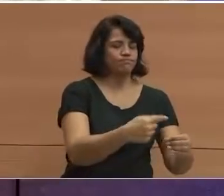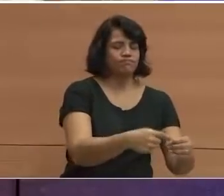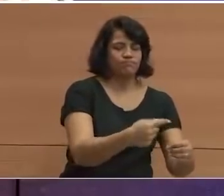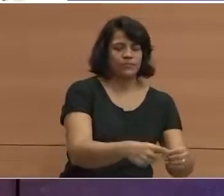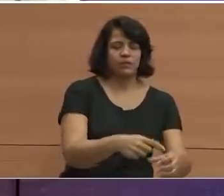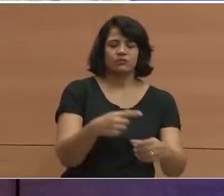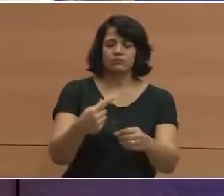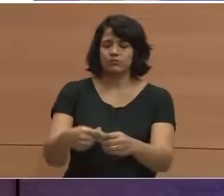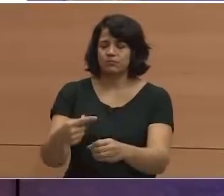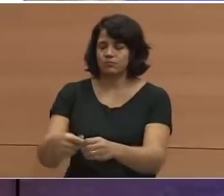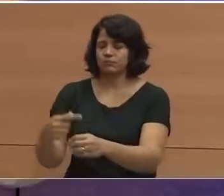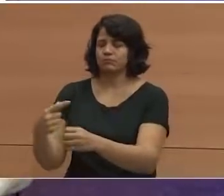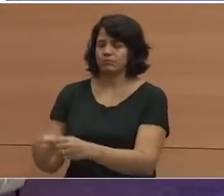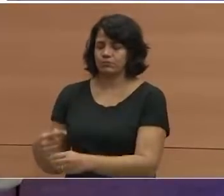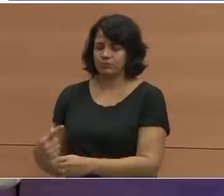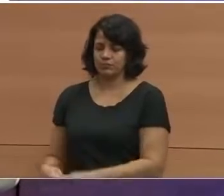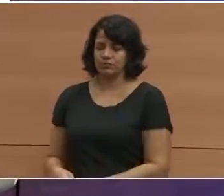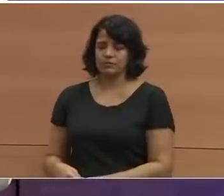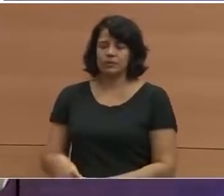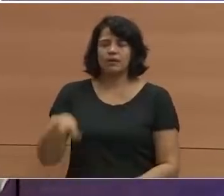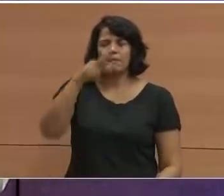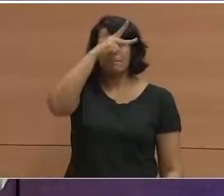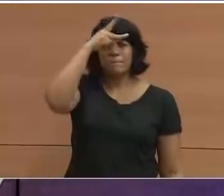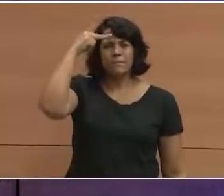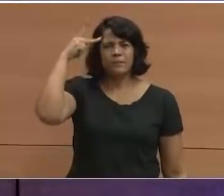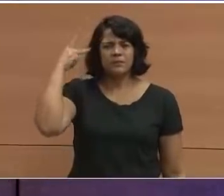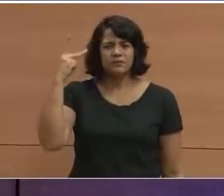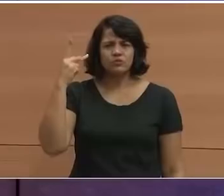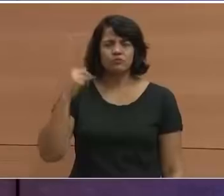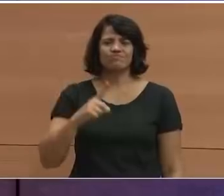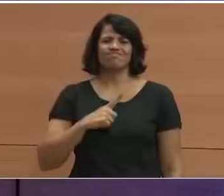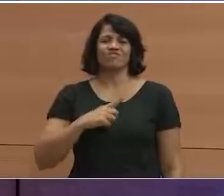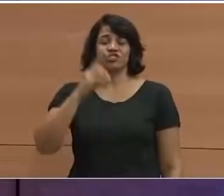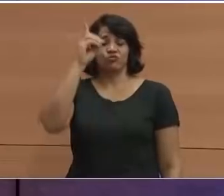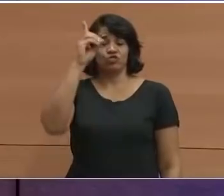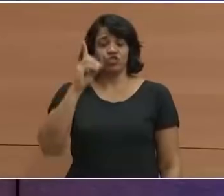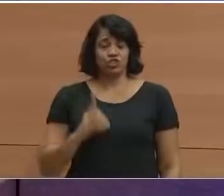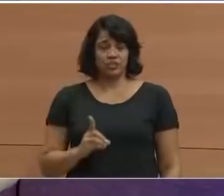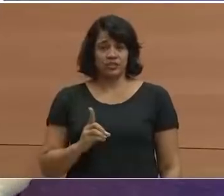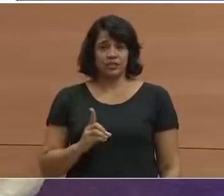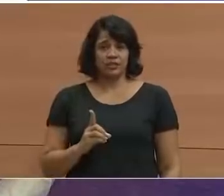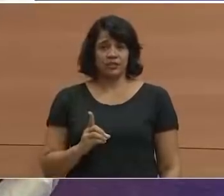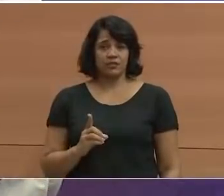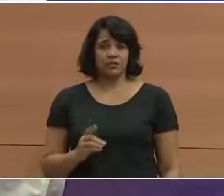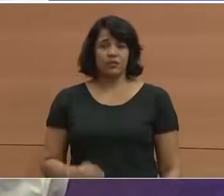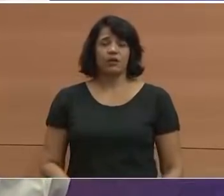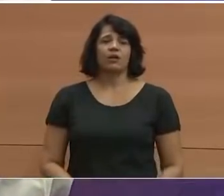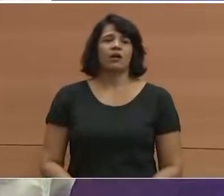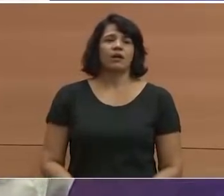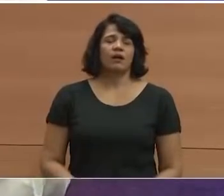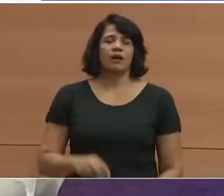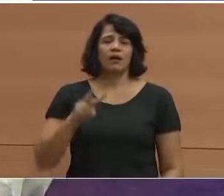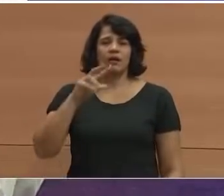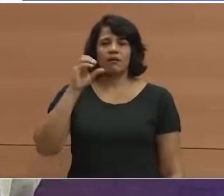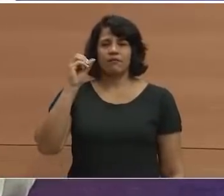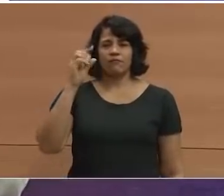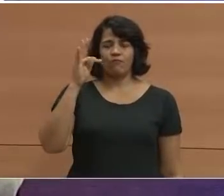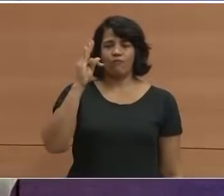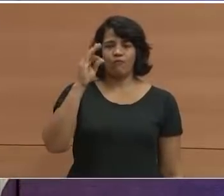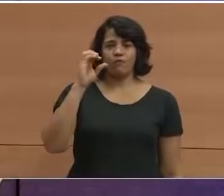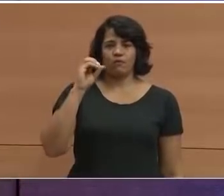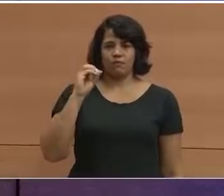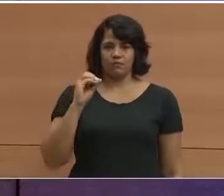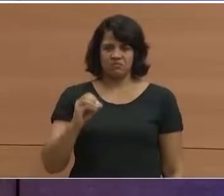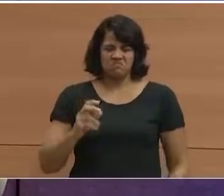daquele país, daquele estado, tinha direito a um voto, tinha direito a opinar, dizer o que